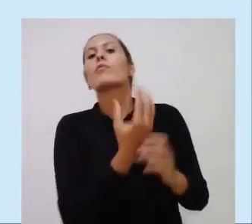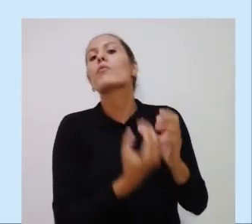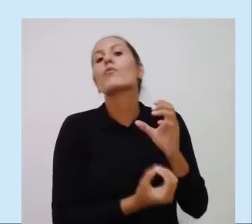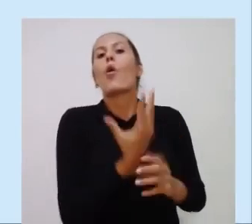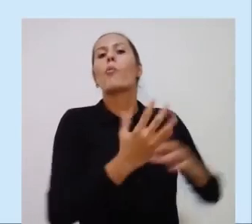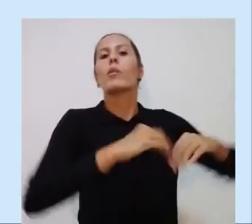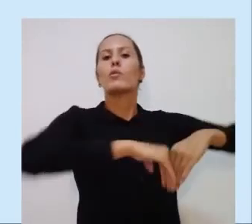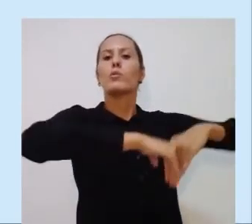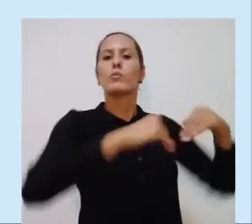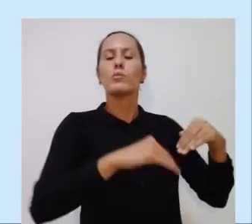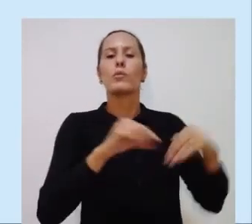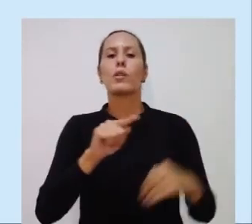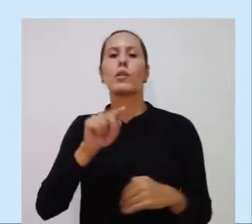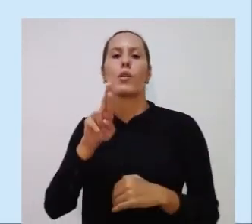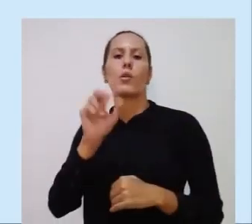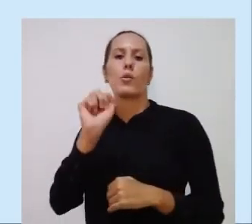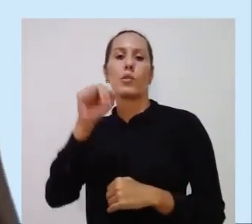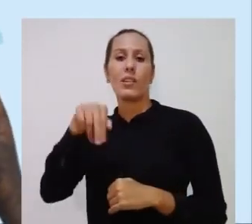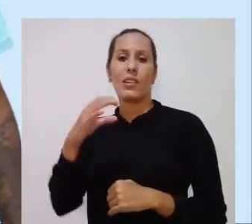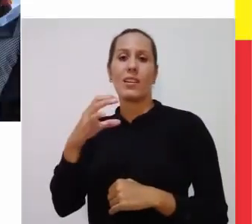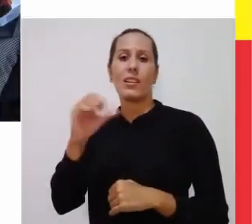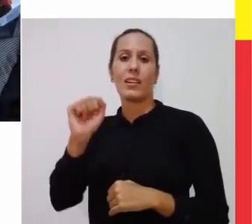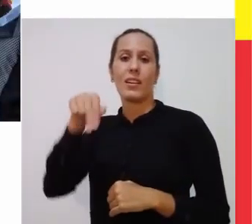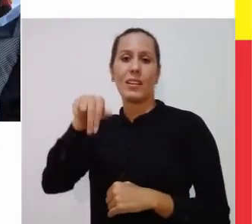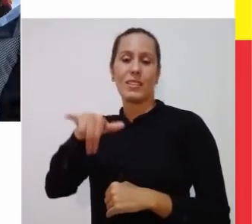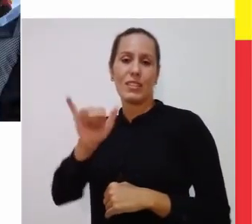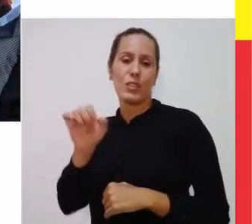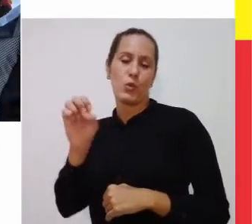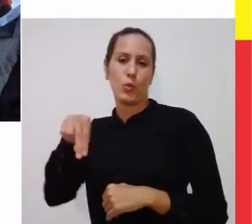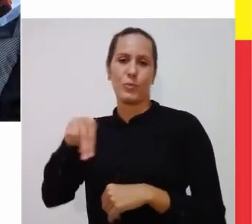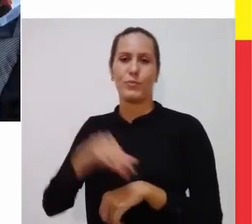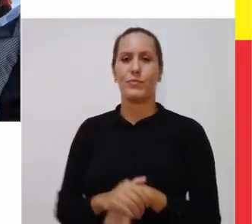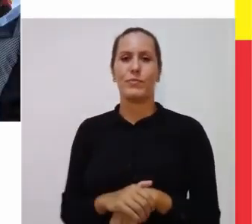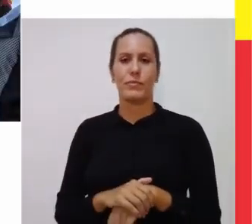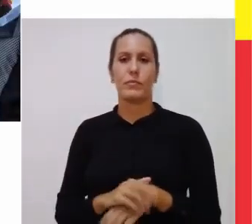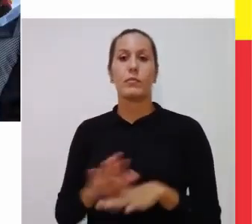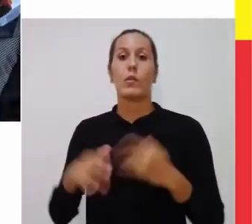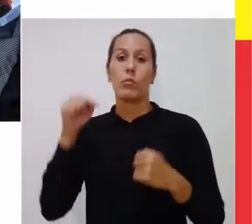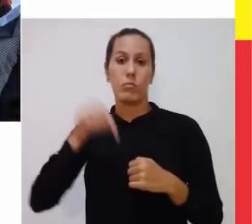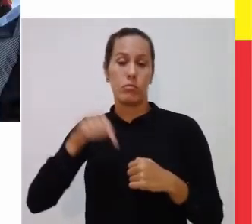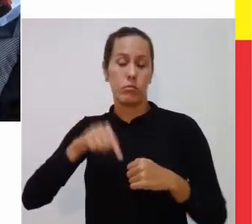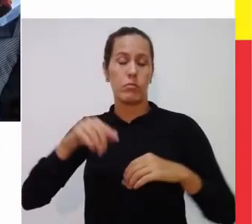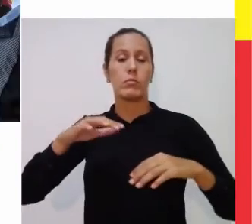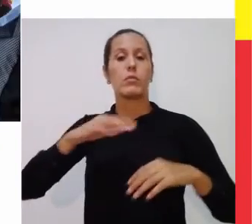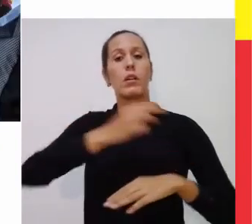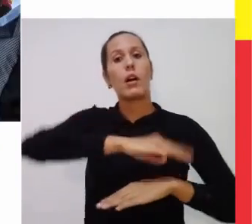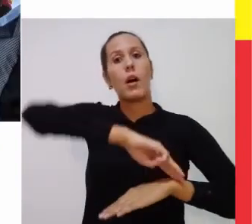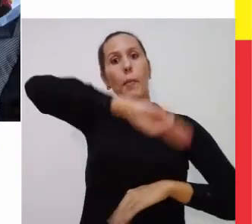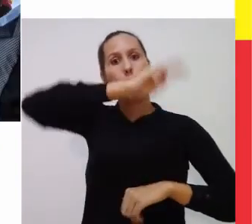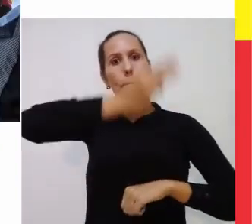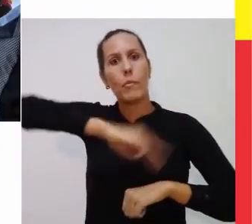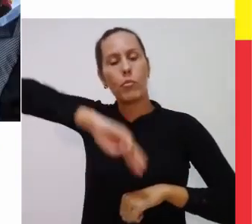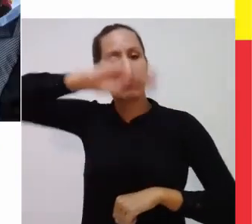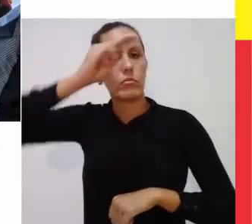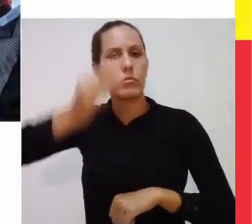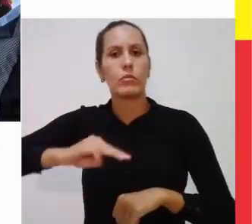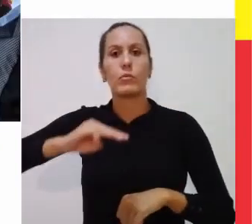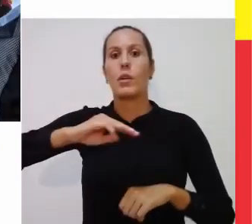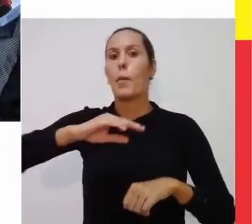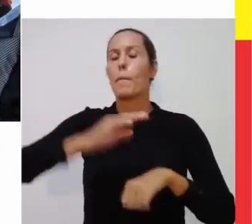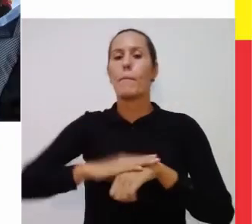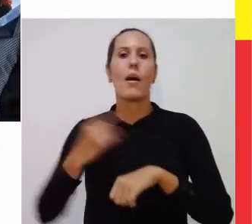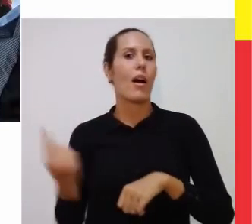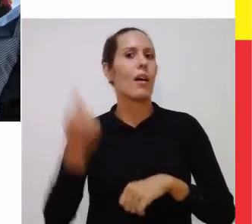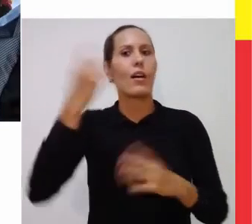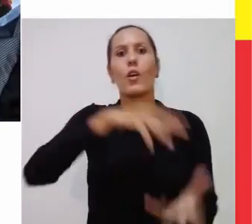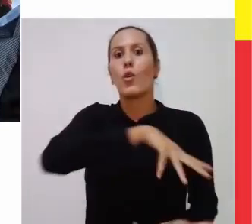do Grand Canyon nos Estados Unidos, ok, gente? Nessa próxima imagem que vocês veem aí, tá? Montanha continental mais alta do mundo é